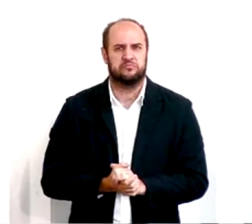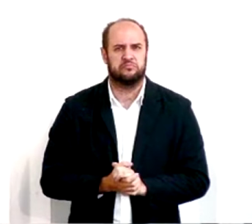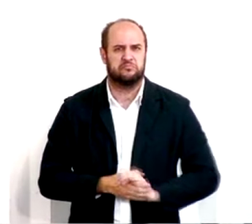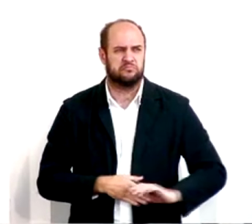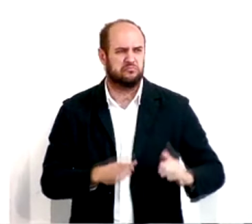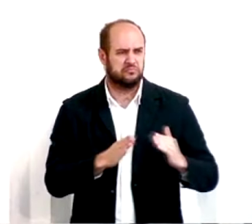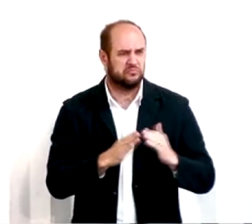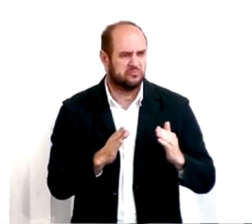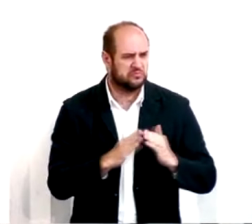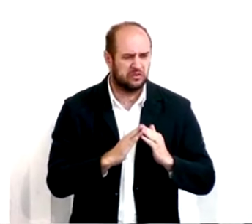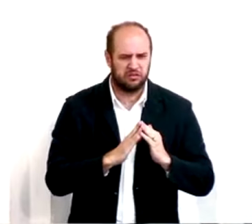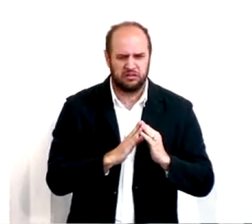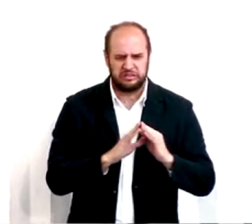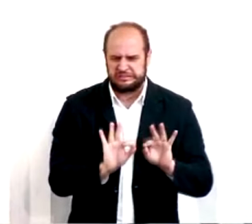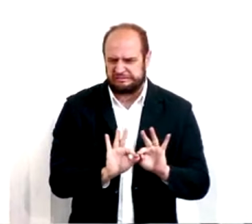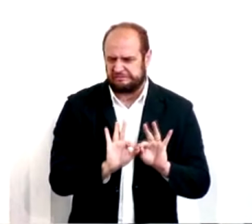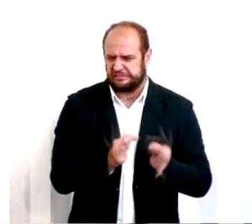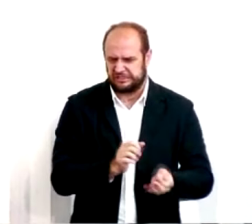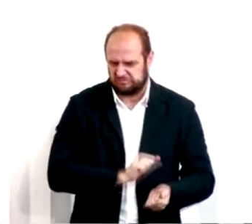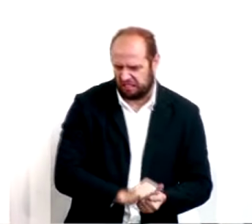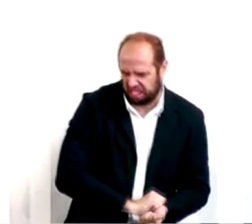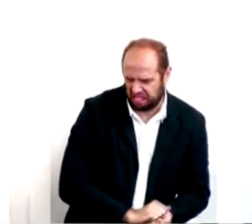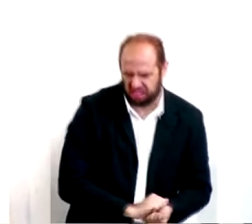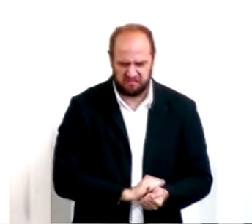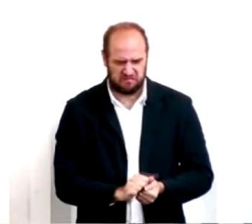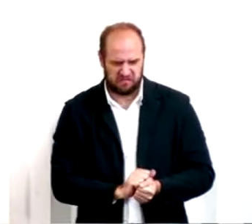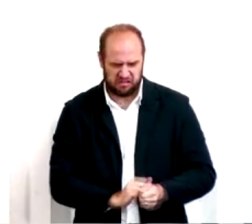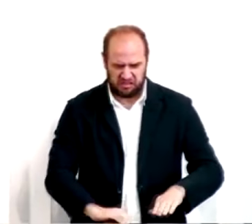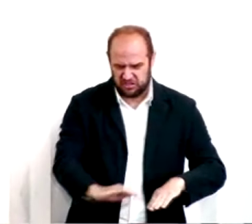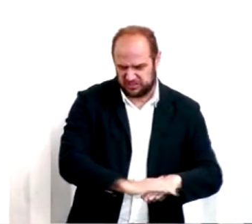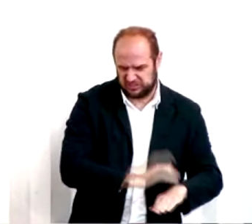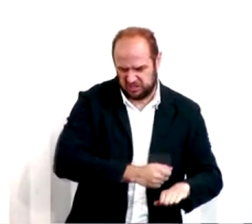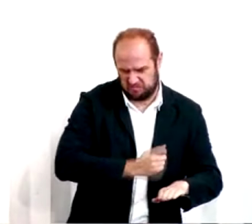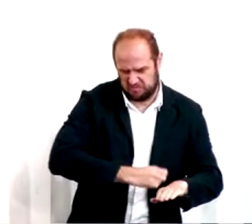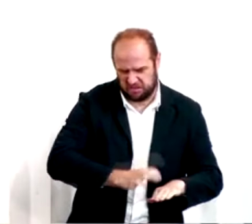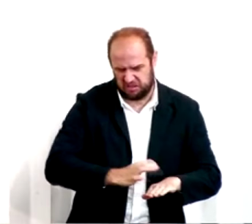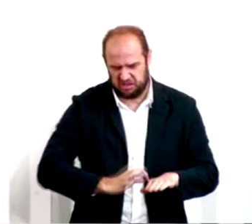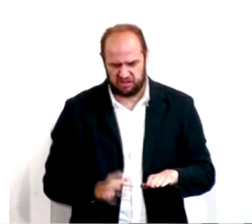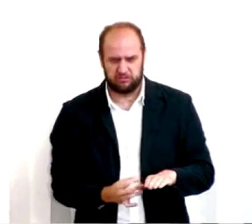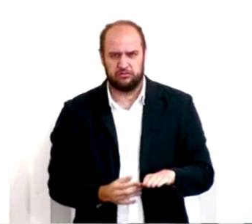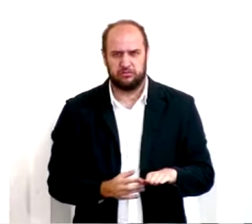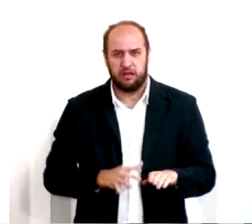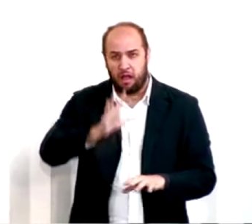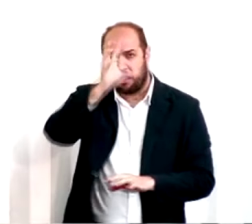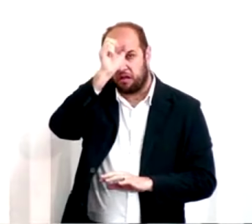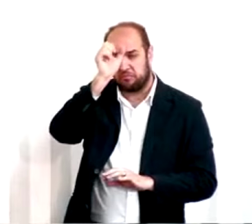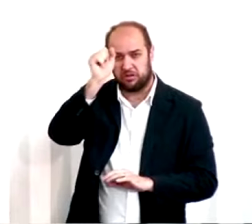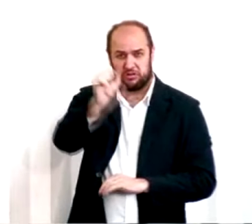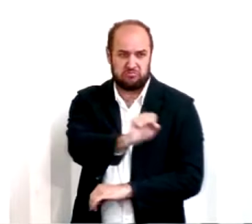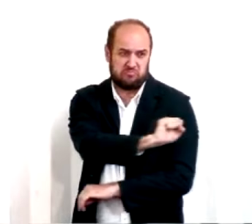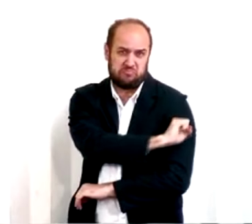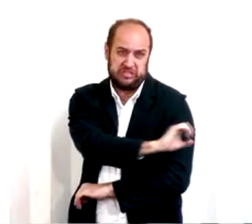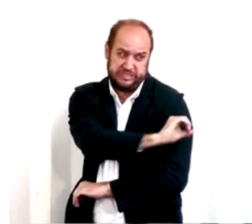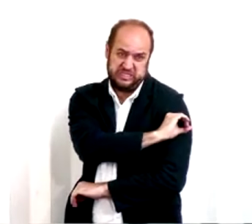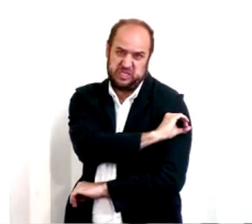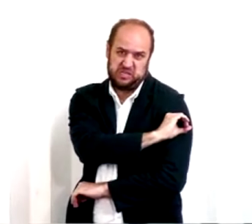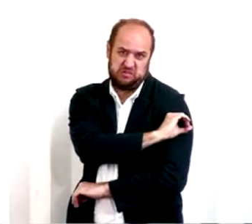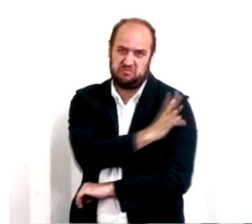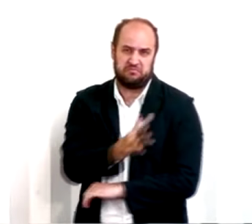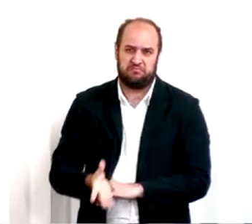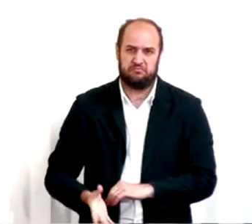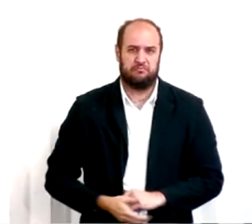sapateiros tecedores lavandeiros eles são pessoas sem educação eles são até vulgares